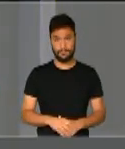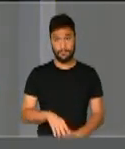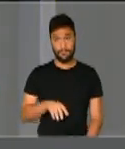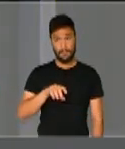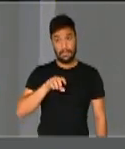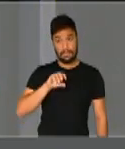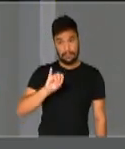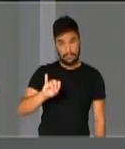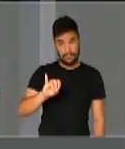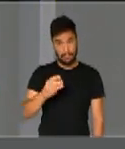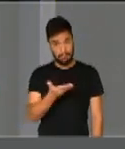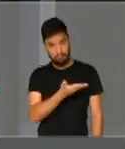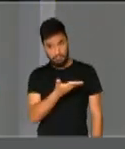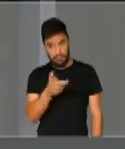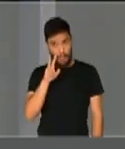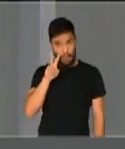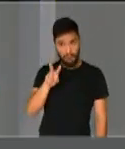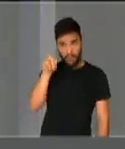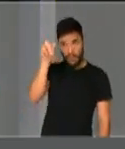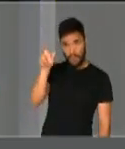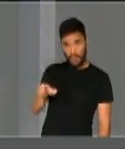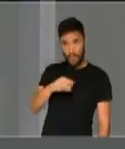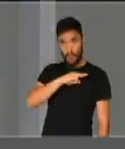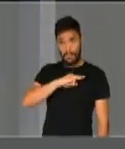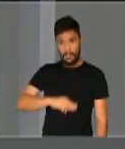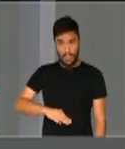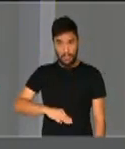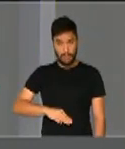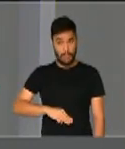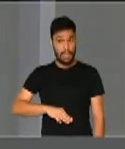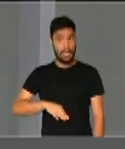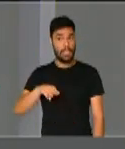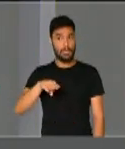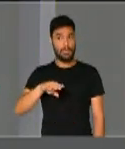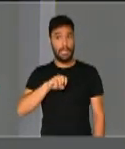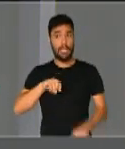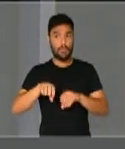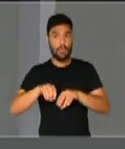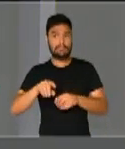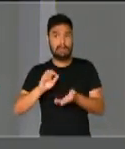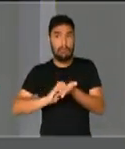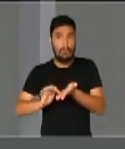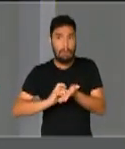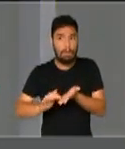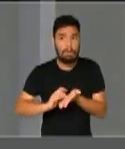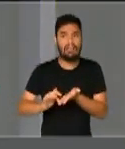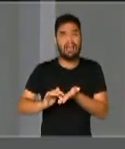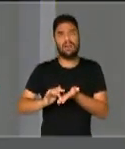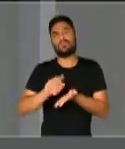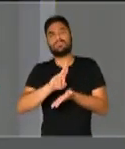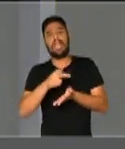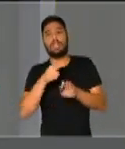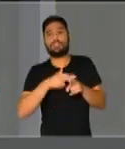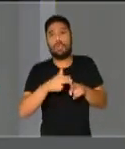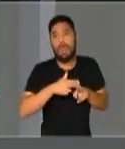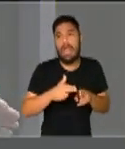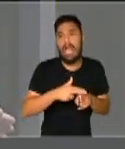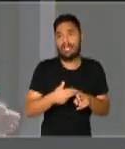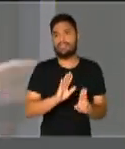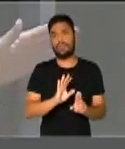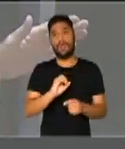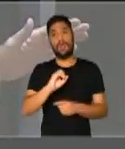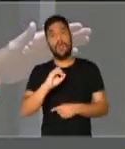se alguém olhar o ministro da Educação fazendo conta, usando ou não chocolate, ou